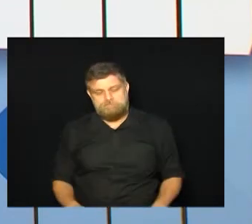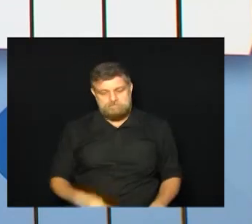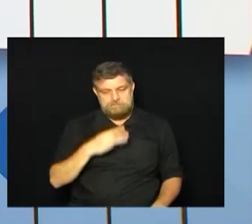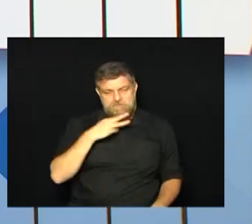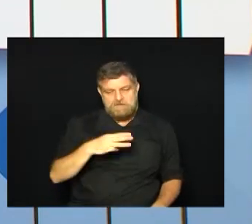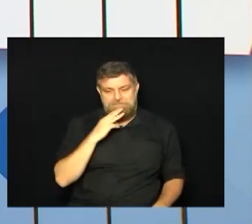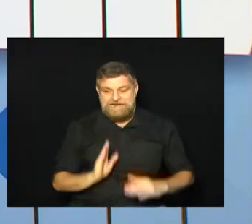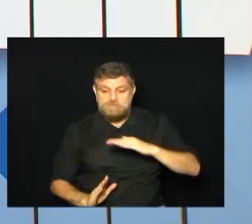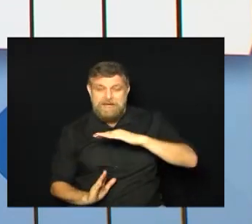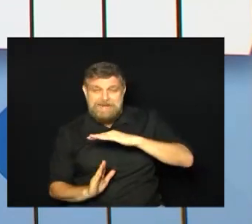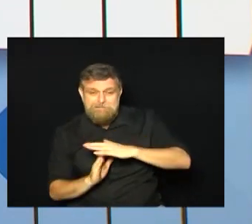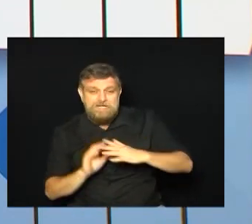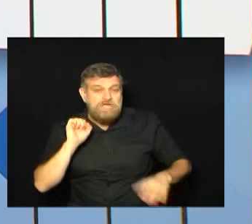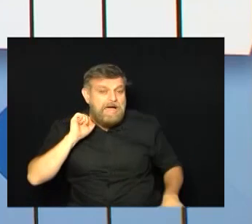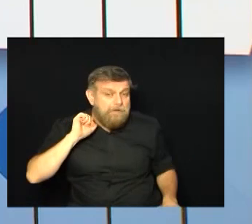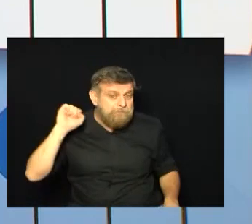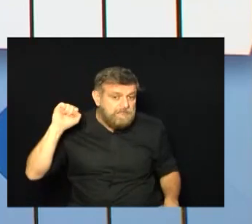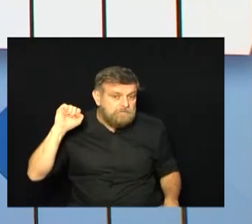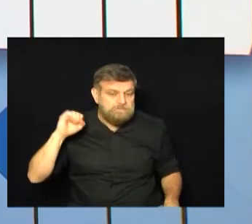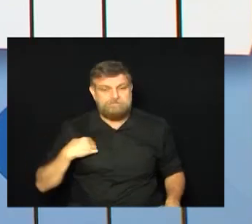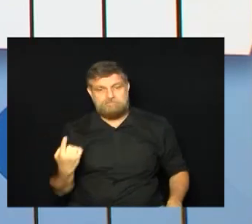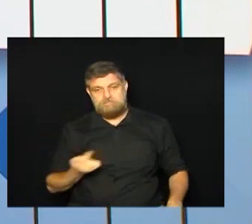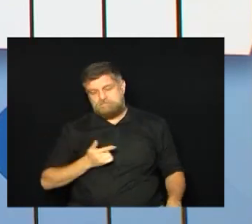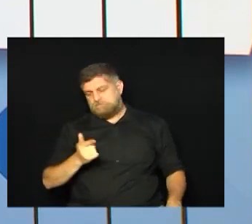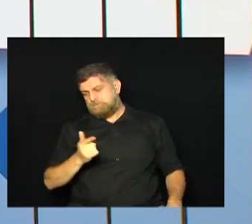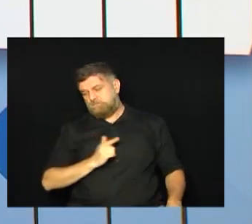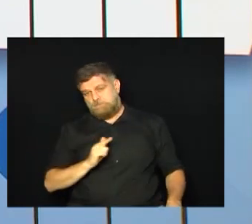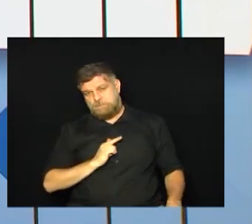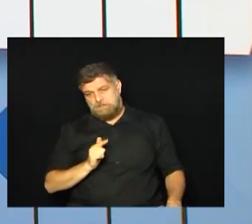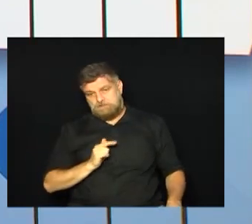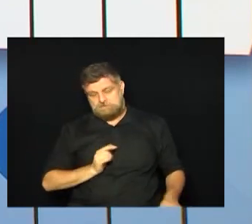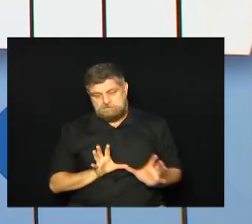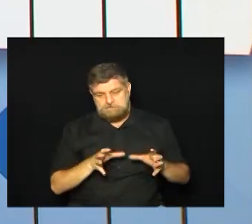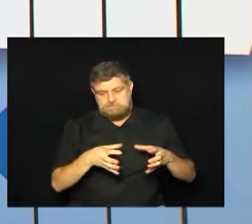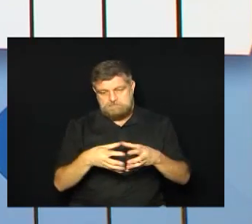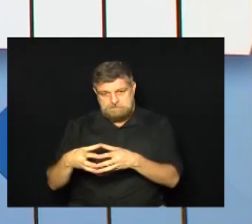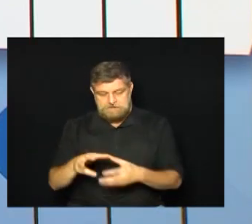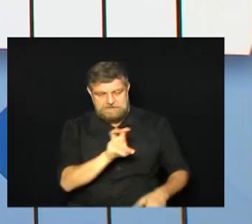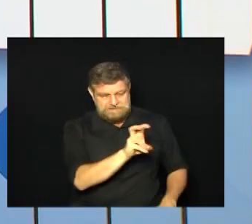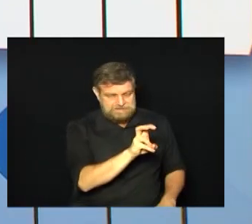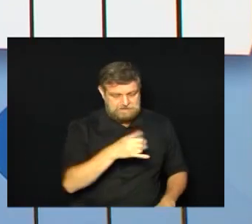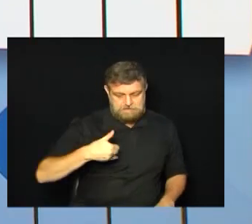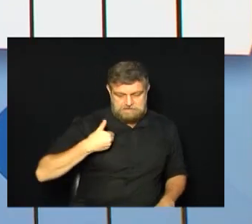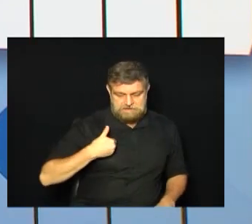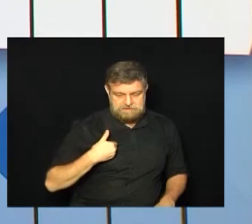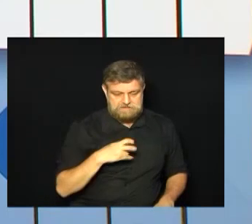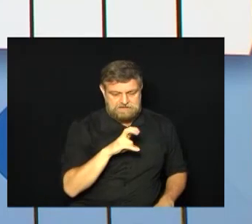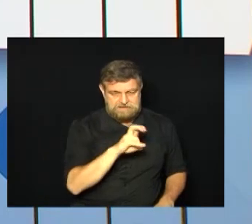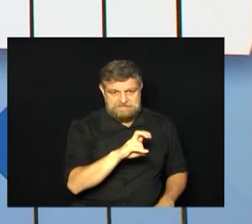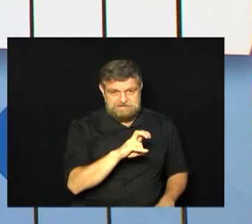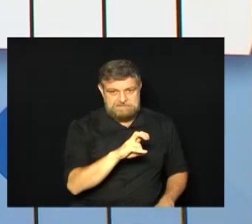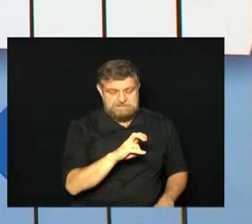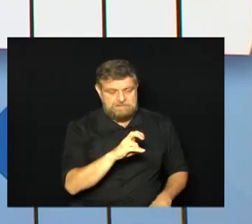março e abril. Então, a gente tem aí essas divisões, olha, 5 anos, de 5 a 11 anos